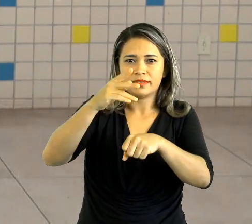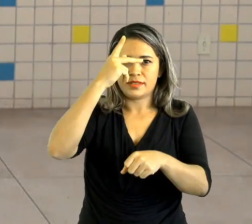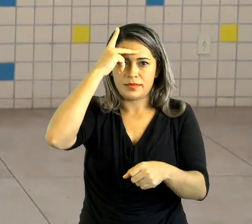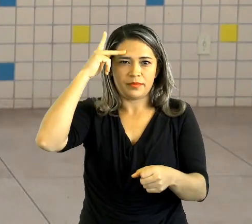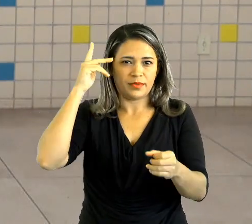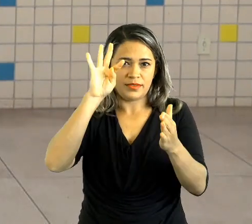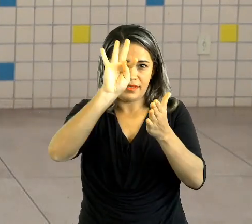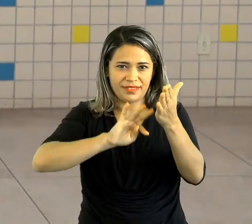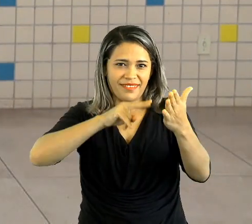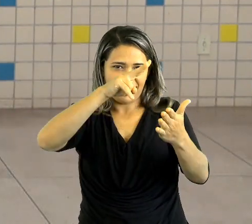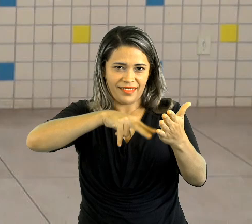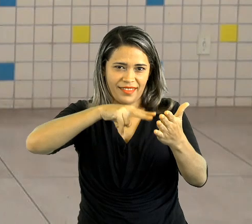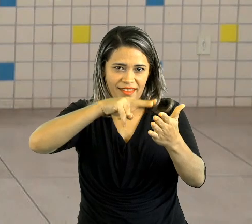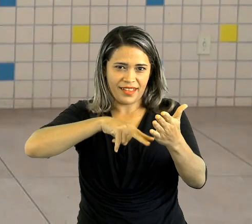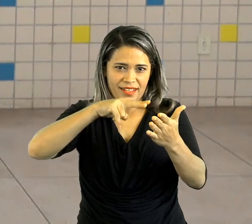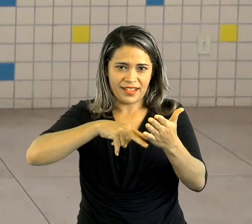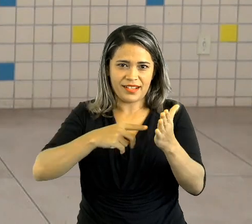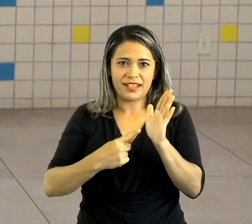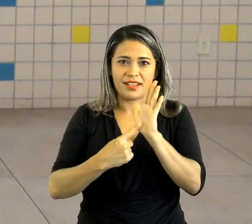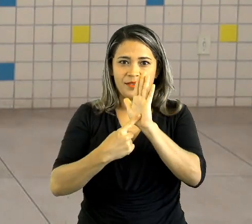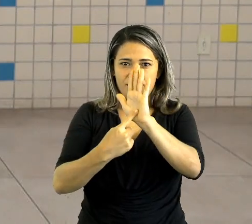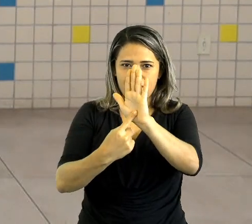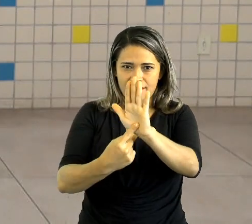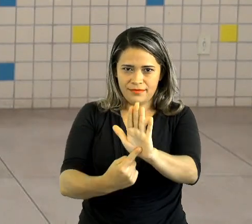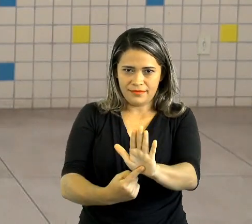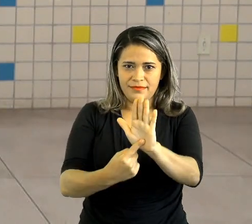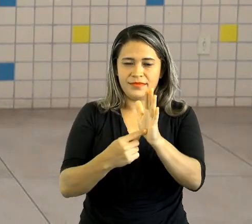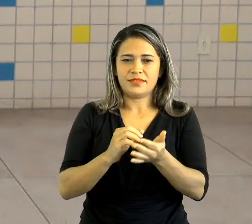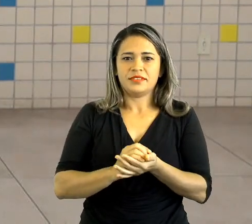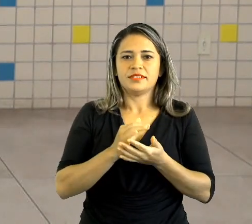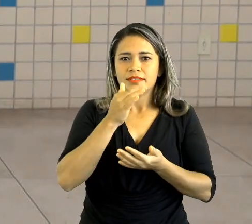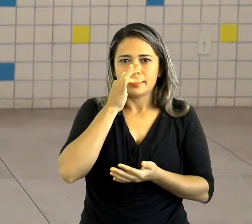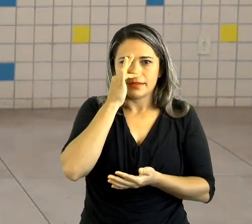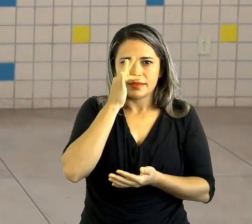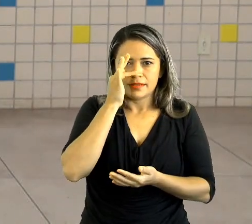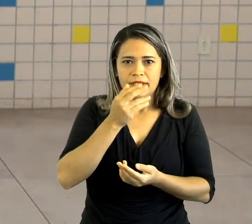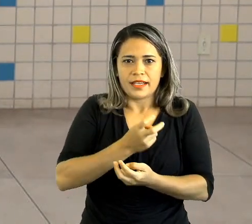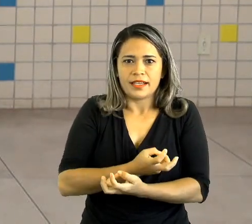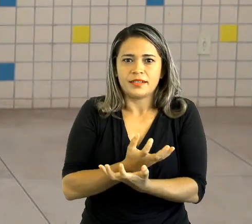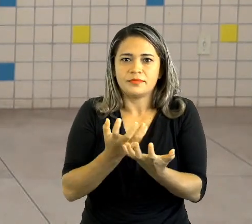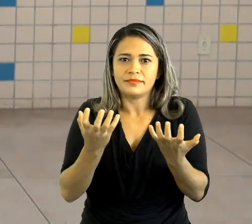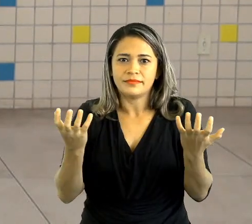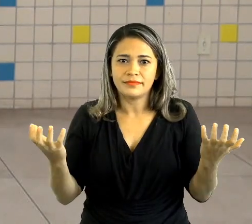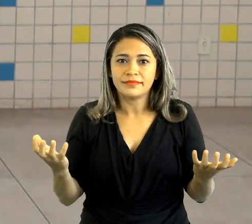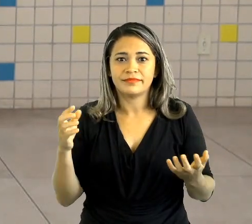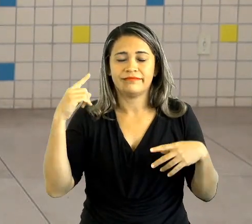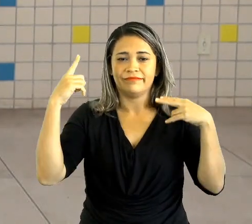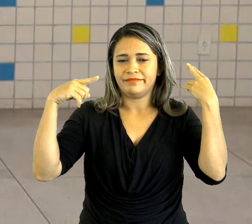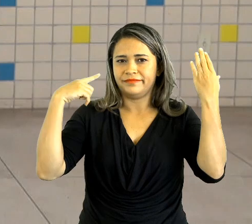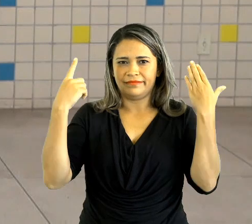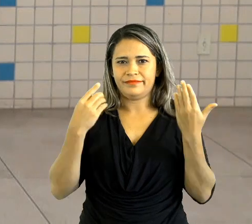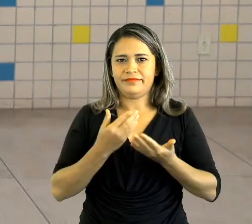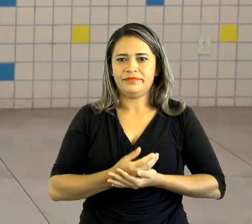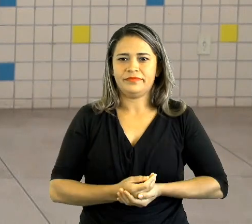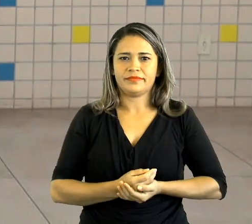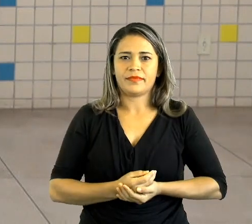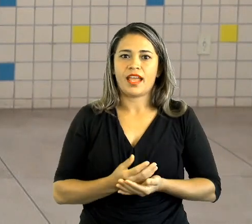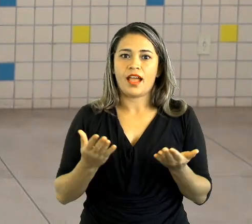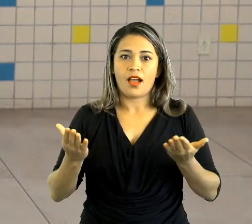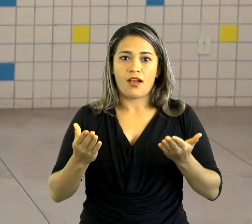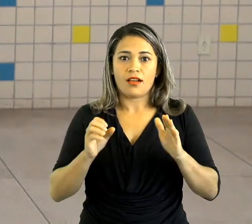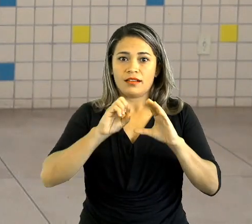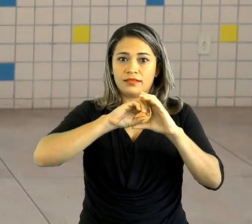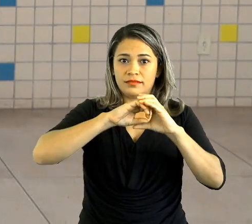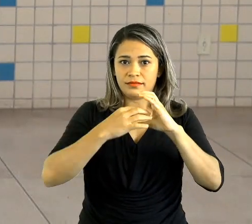confusão que dá ênfase ao título, A Primavera Endoideceu. Nós vamos agora observar as